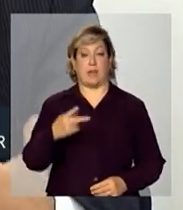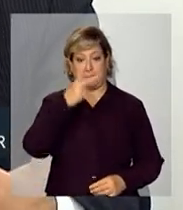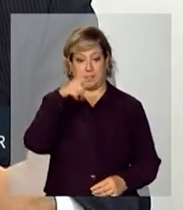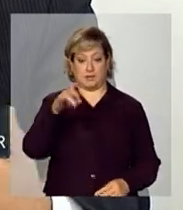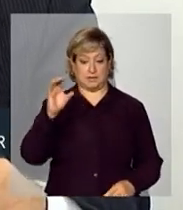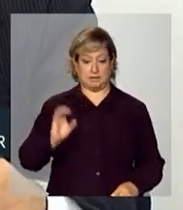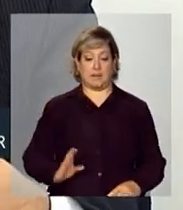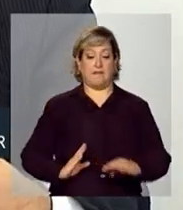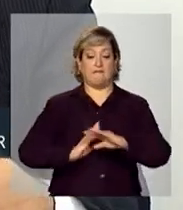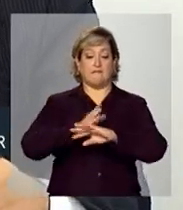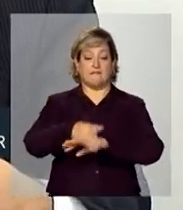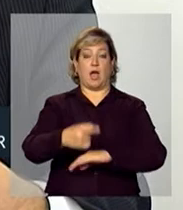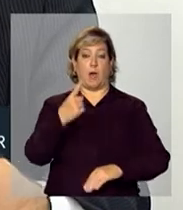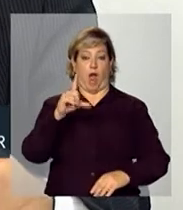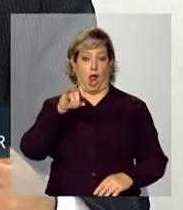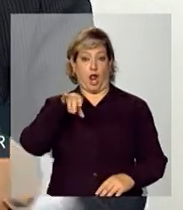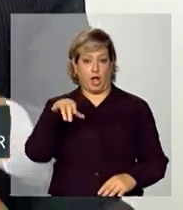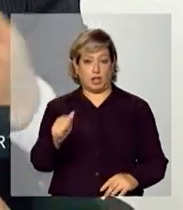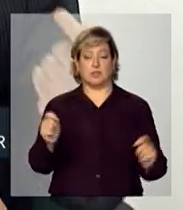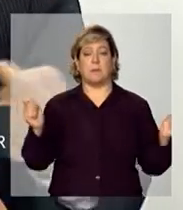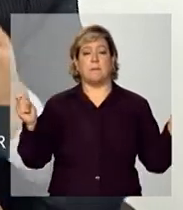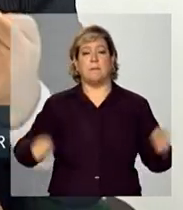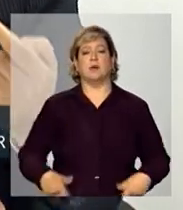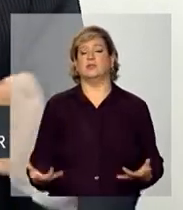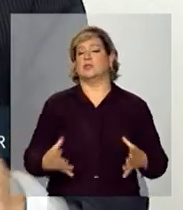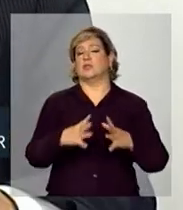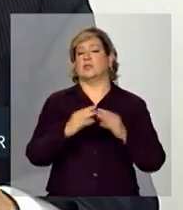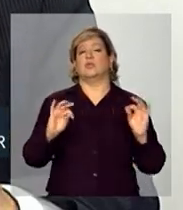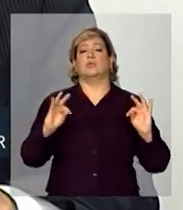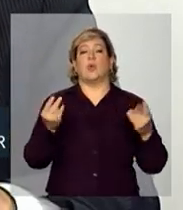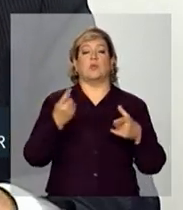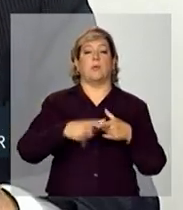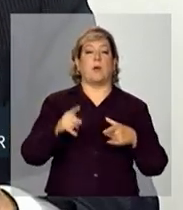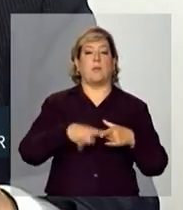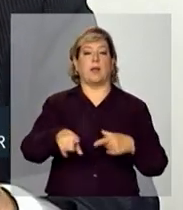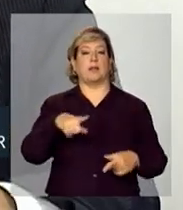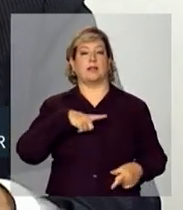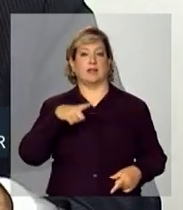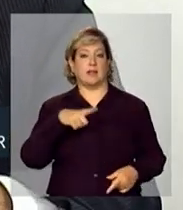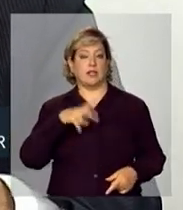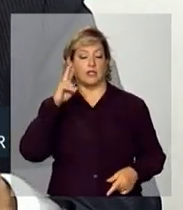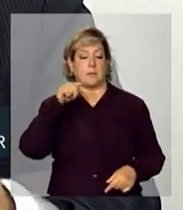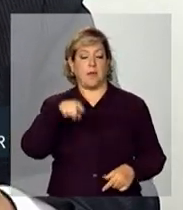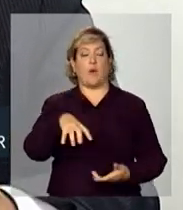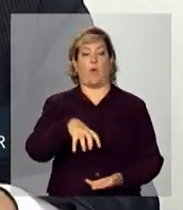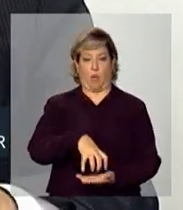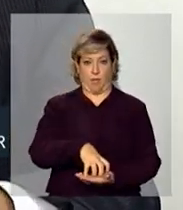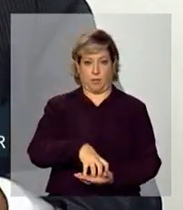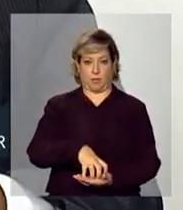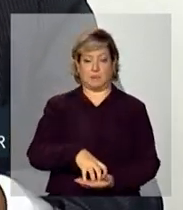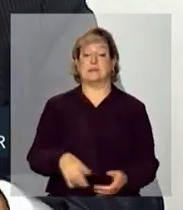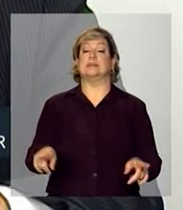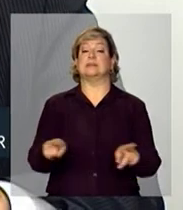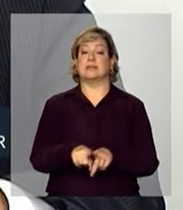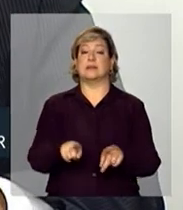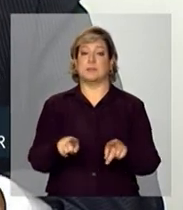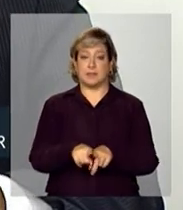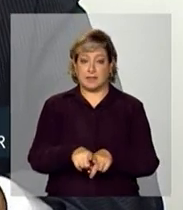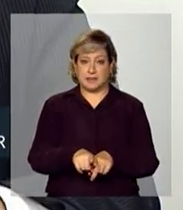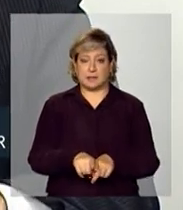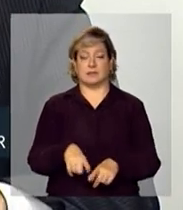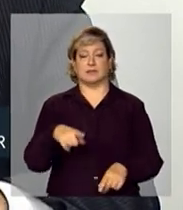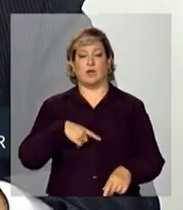cidadão vai a uma loja e possa resolver todos os problemas que ele tem relacionado aquele grupo também estamos